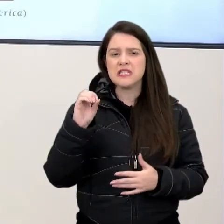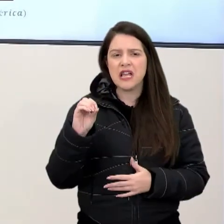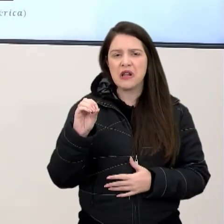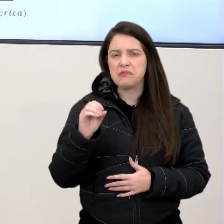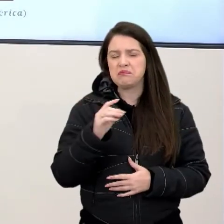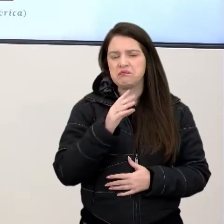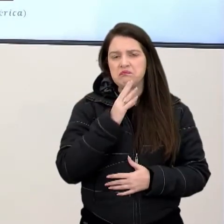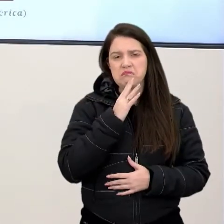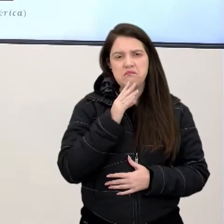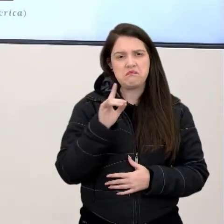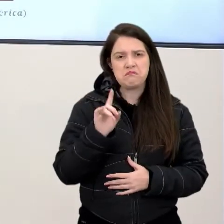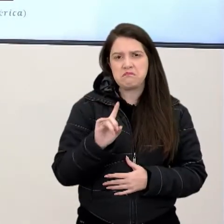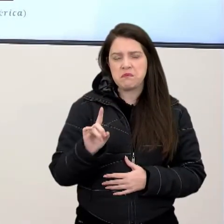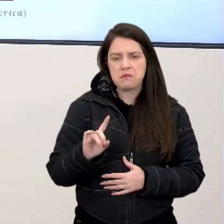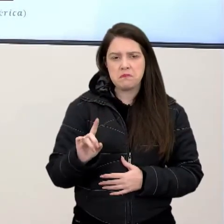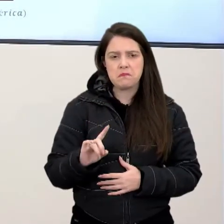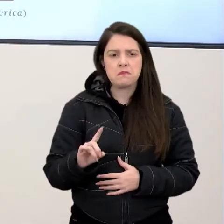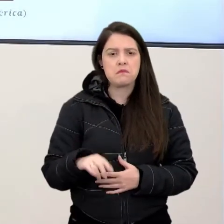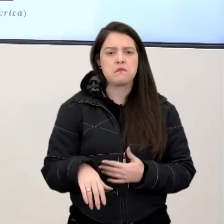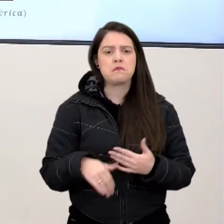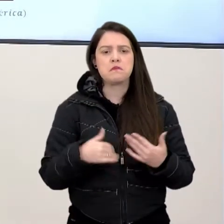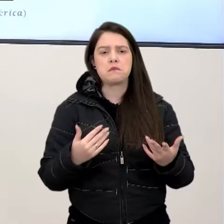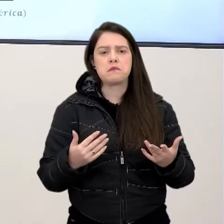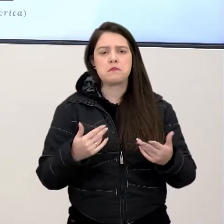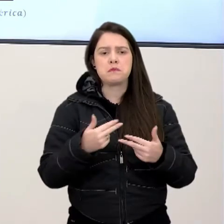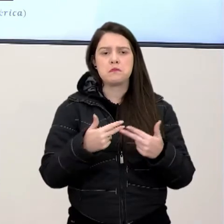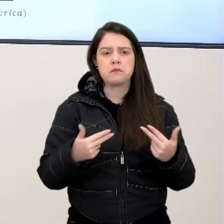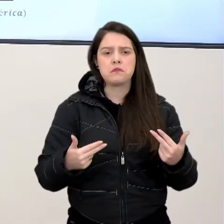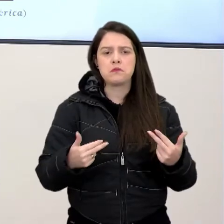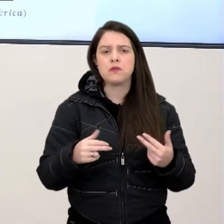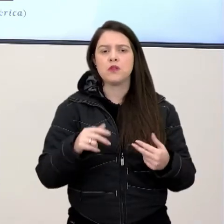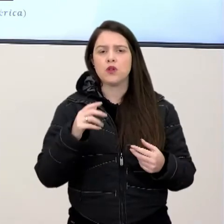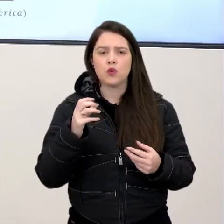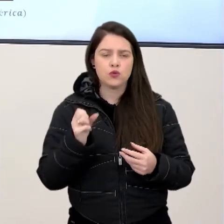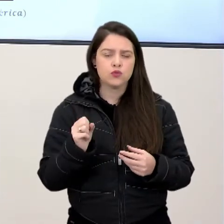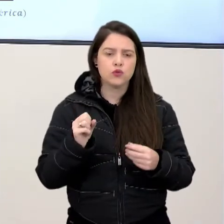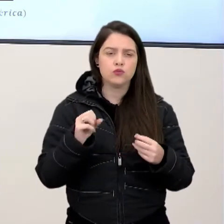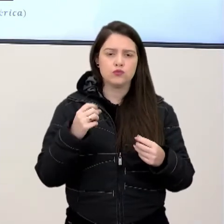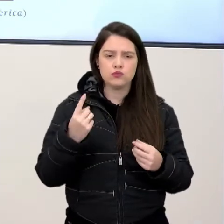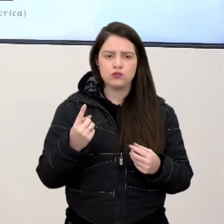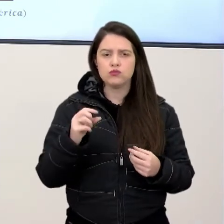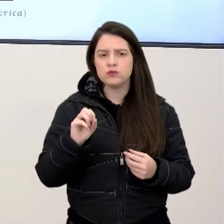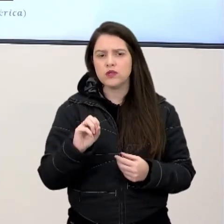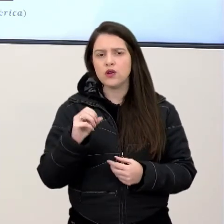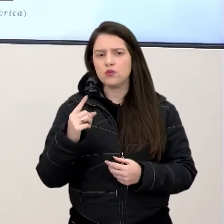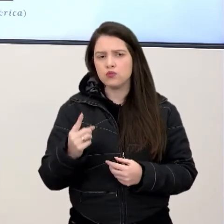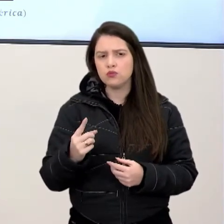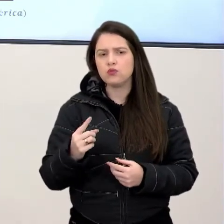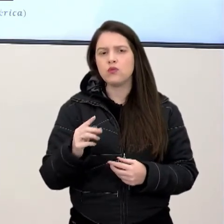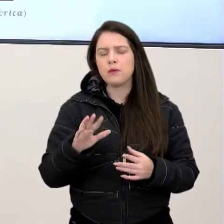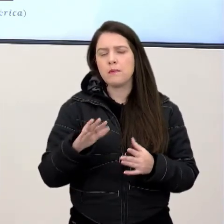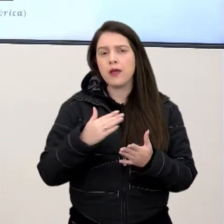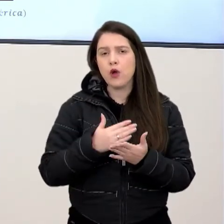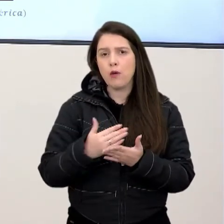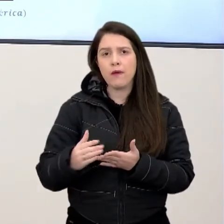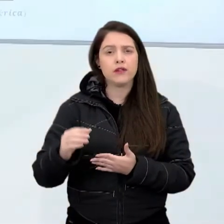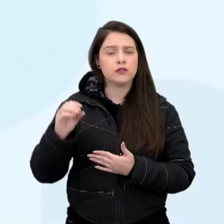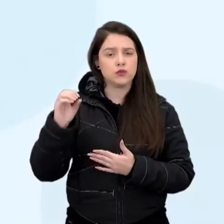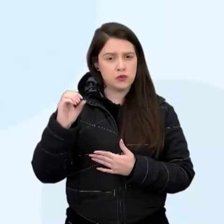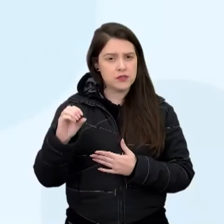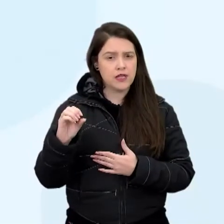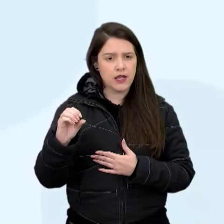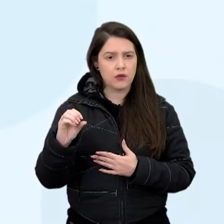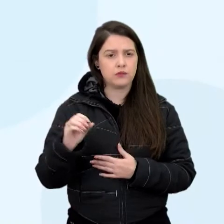estudo, ok? Não começou no ano 1, não começou no ano 1, começou no ano 0. Então, o material de estudo,